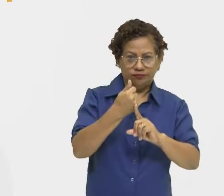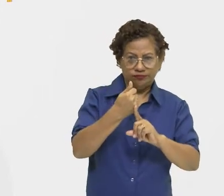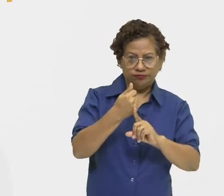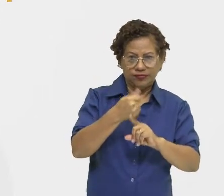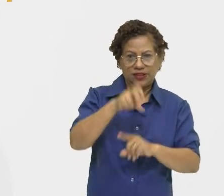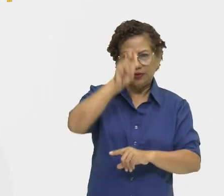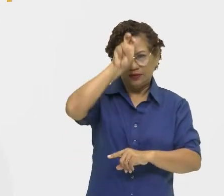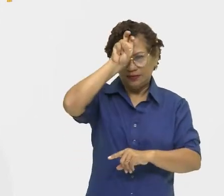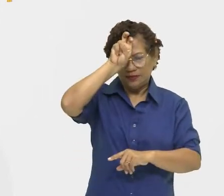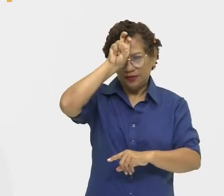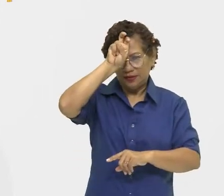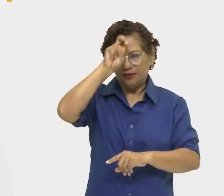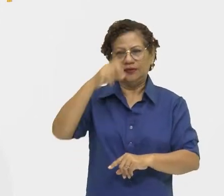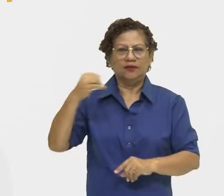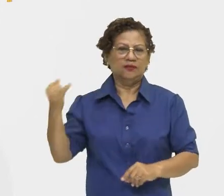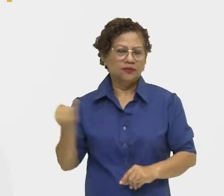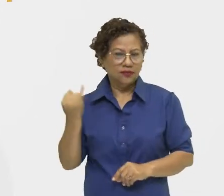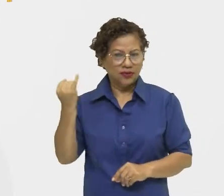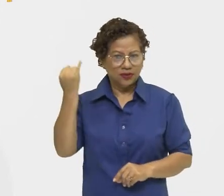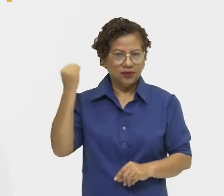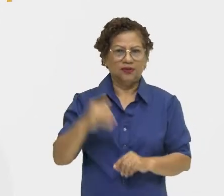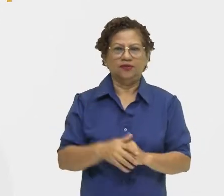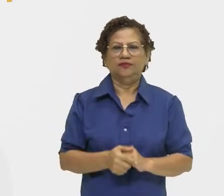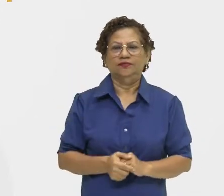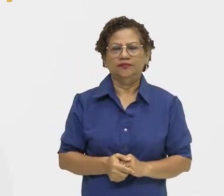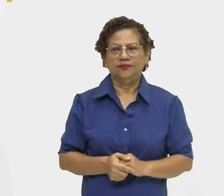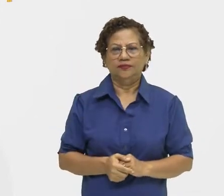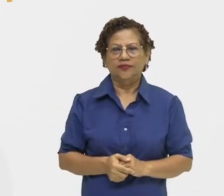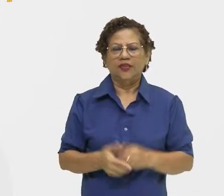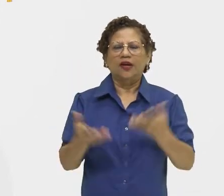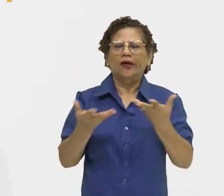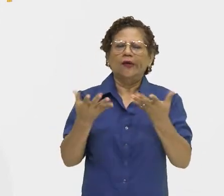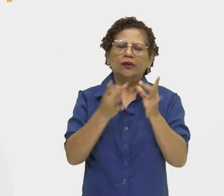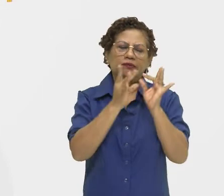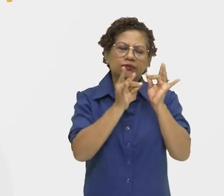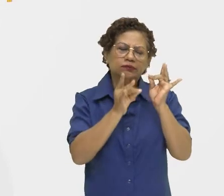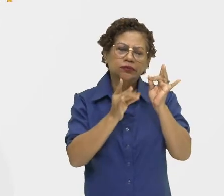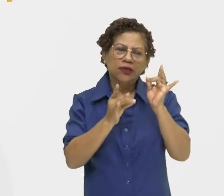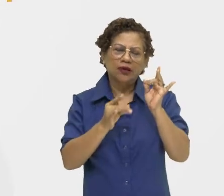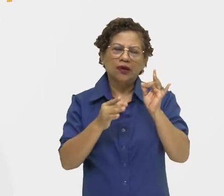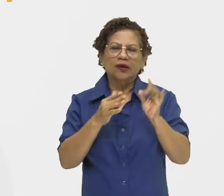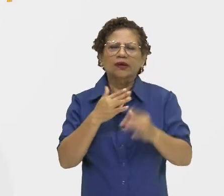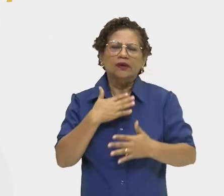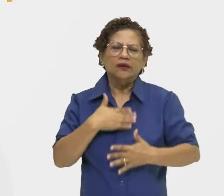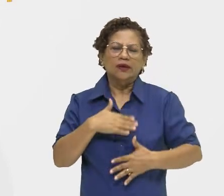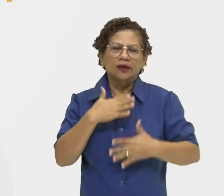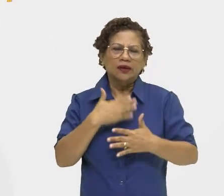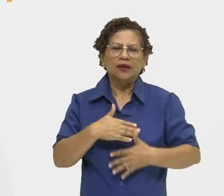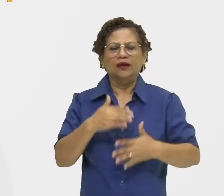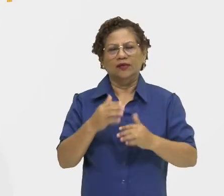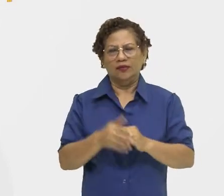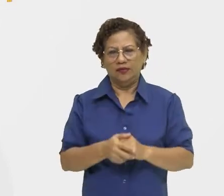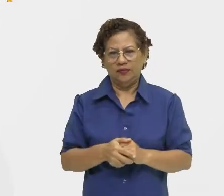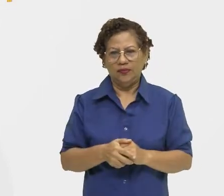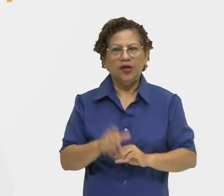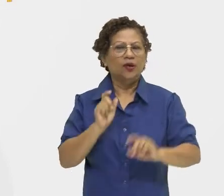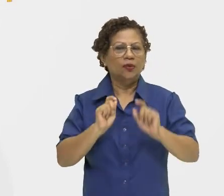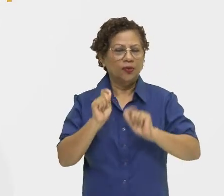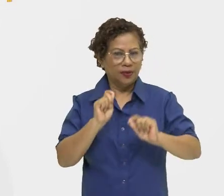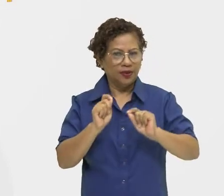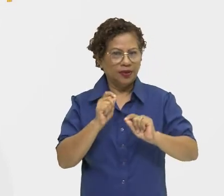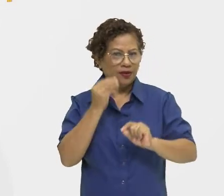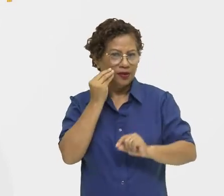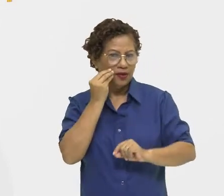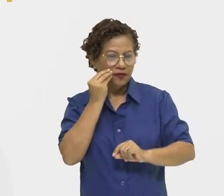da frontalidade. Para a gente conversar com um pouco de mais calma sobre a lei da frontalidade, a gente vai trazer aqui para a nossa